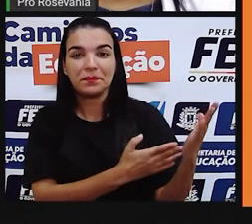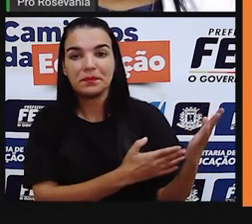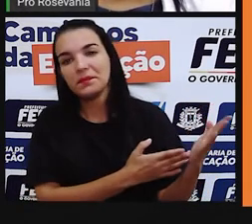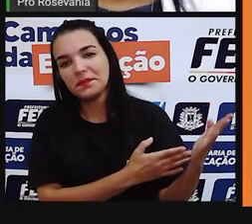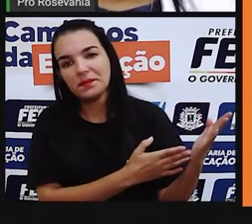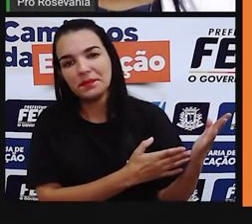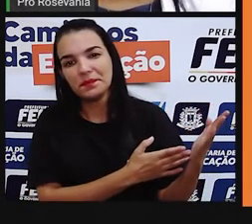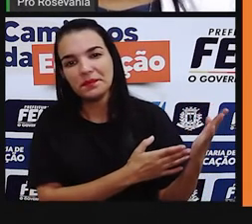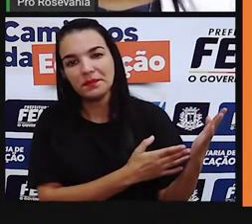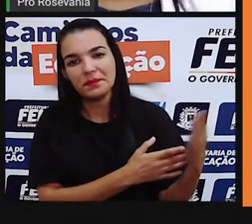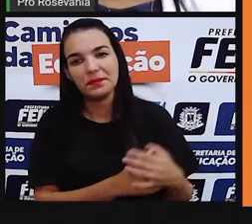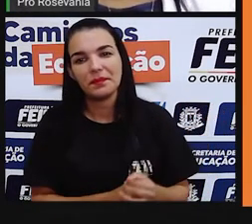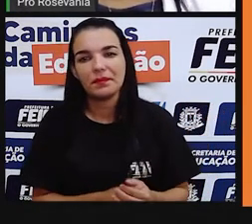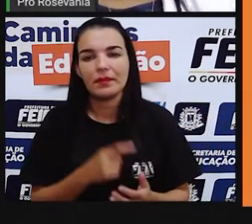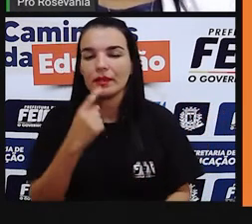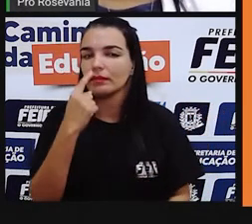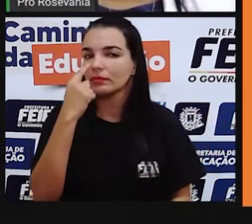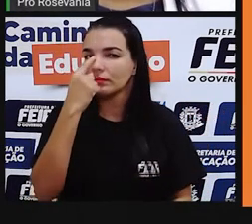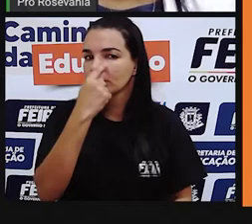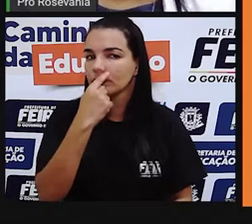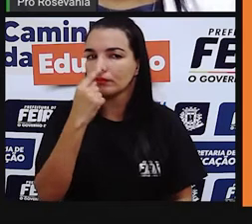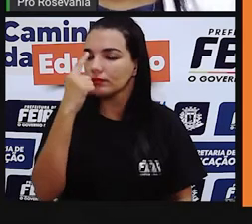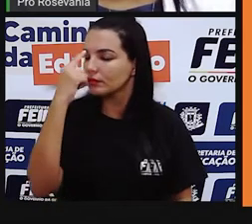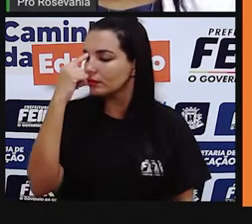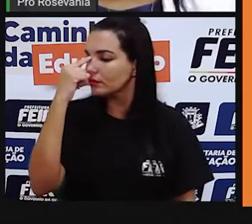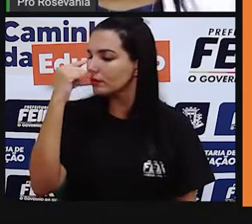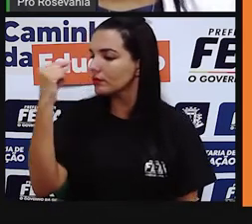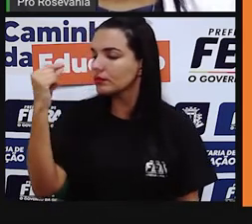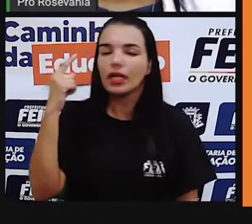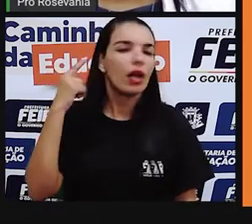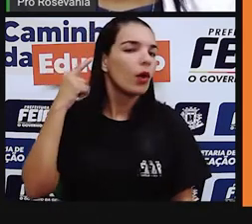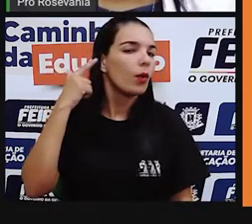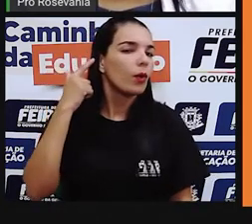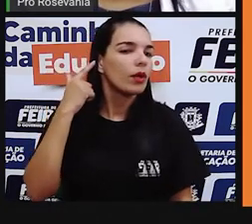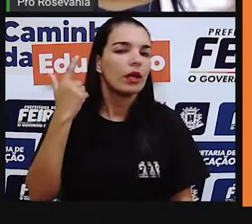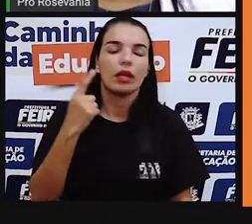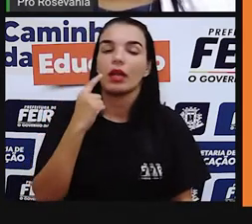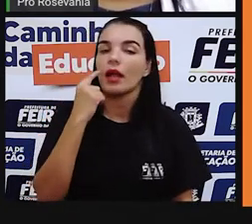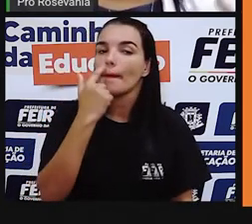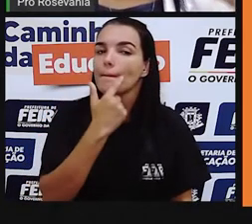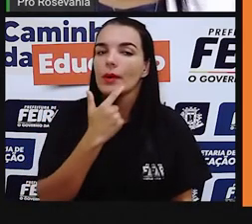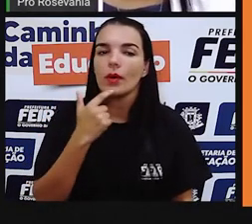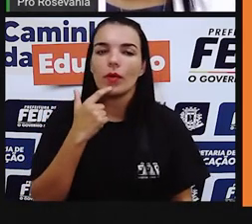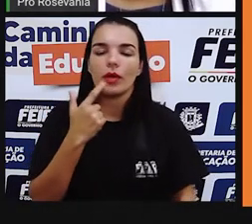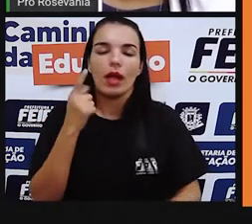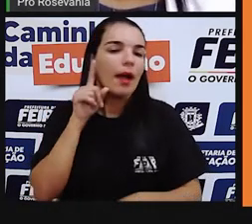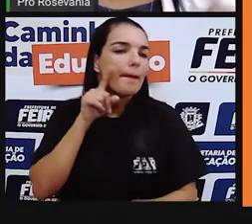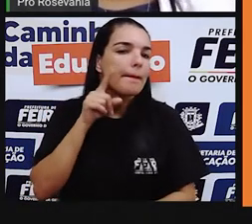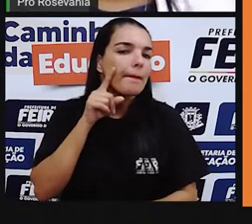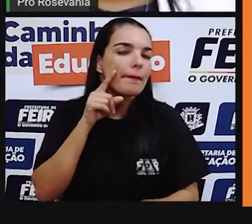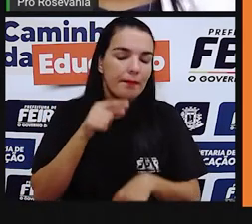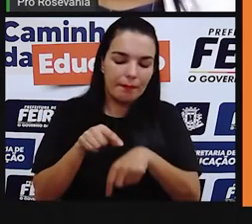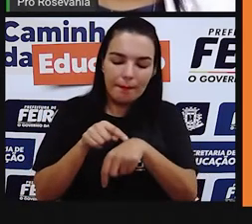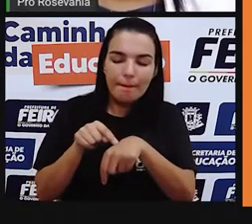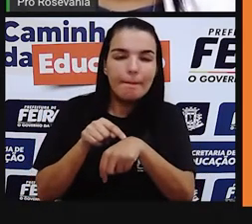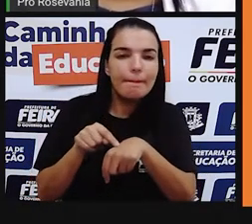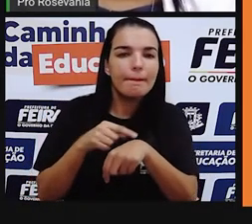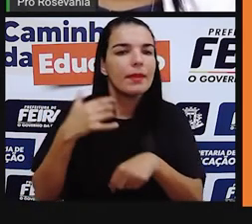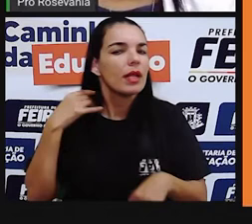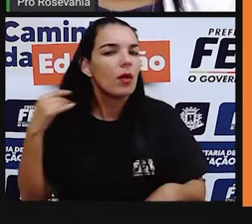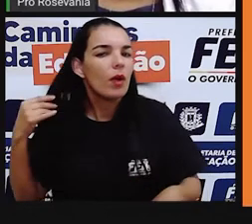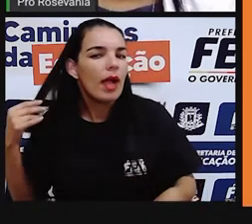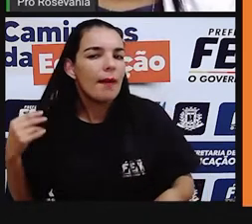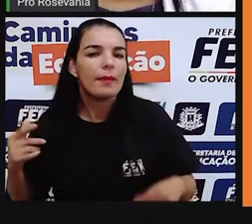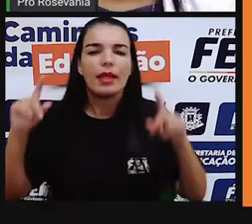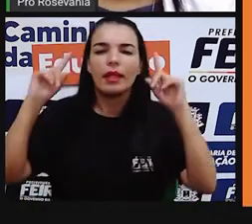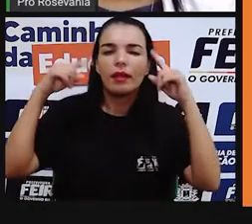grossos, lábios finos, né, as orelhas, os olhos, a cor do olho, a cor da pele, a cor do cabelo, o tipo de cabelo. Então,